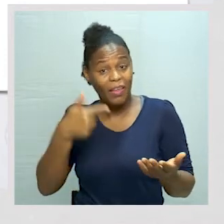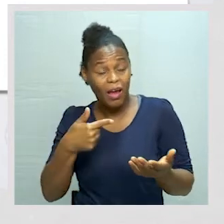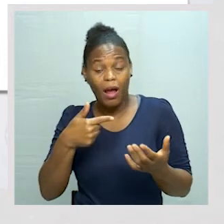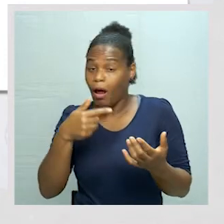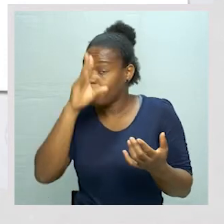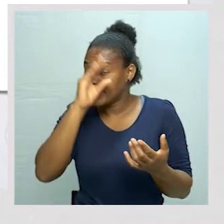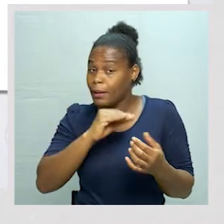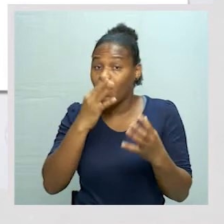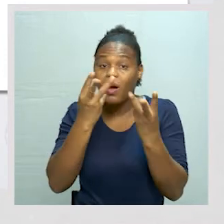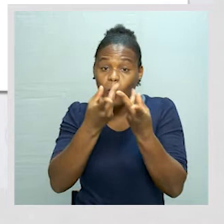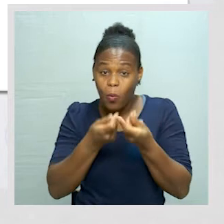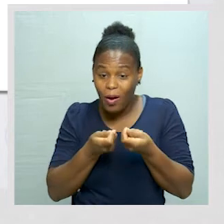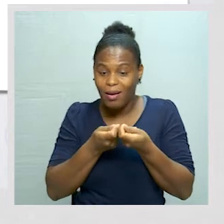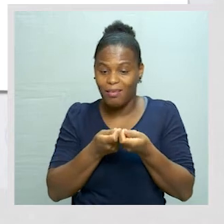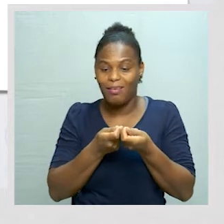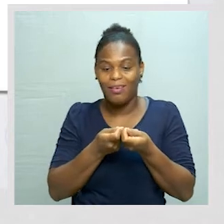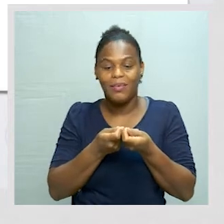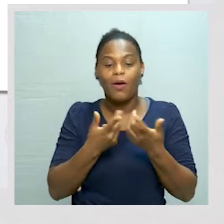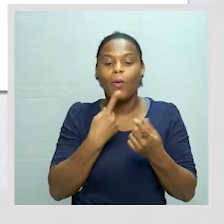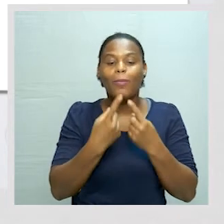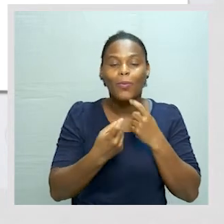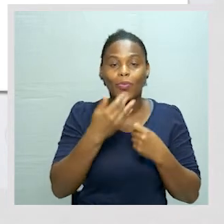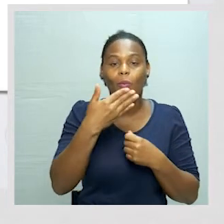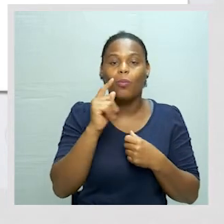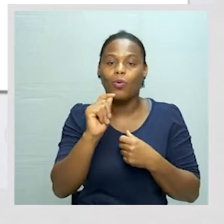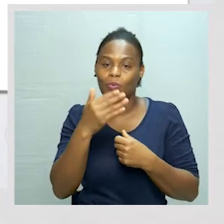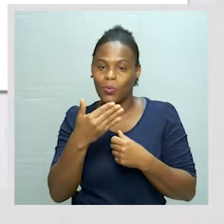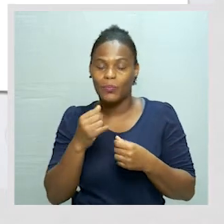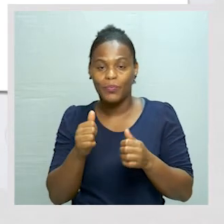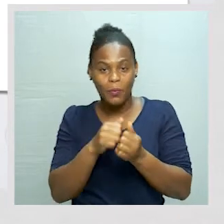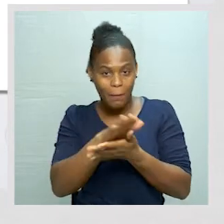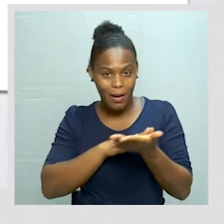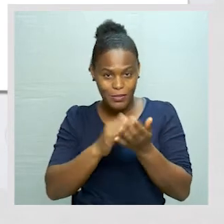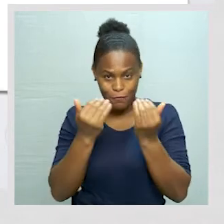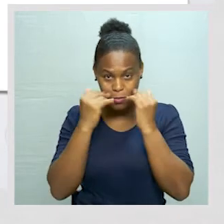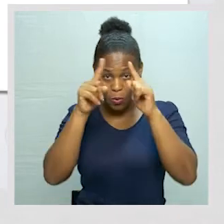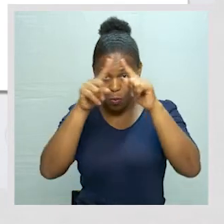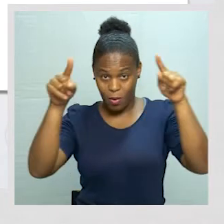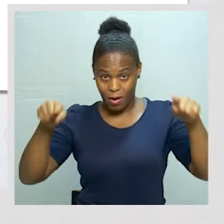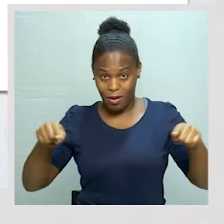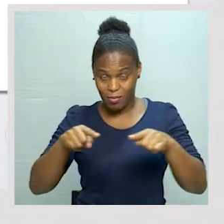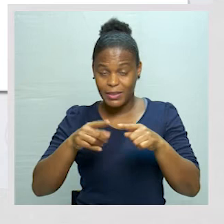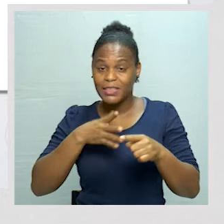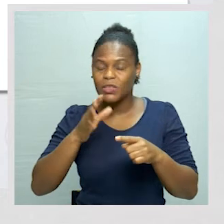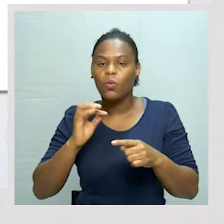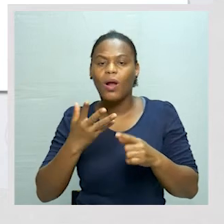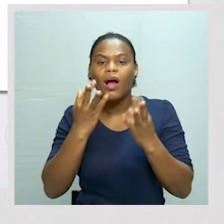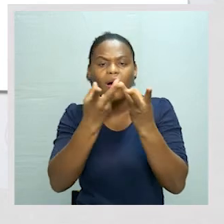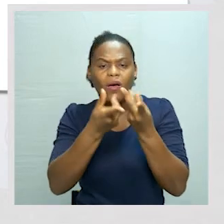vamos ter que calcular. Portanto, vem a pergunta: com base nos dados do quadro, determine o